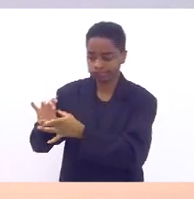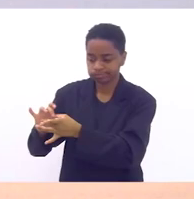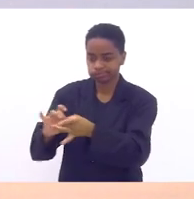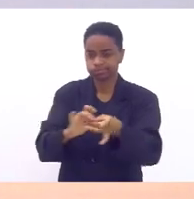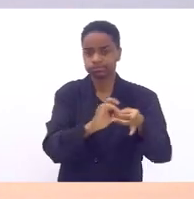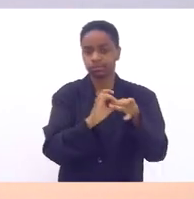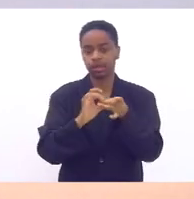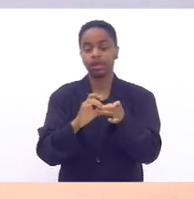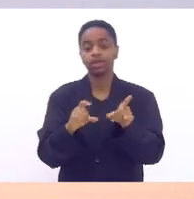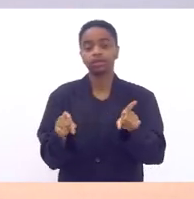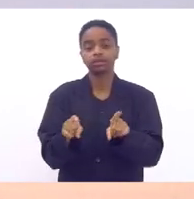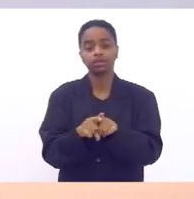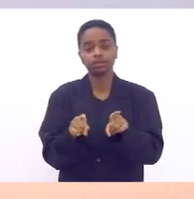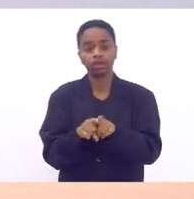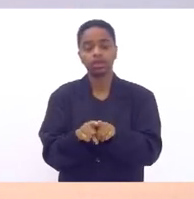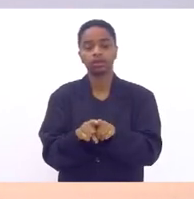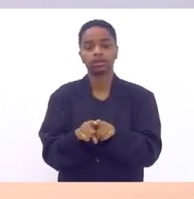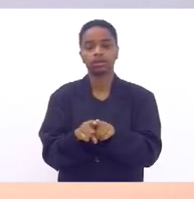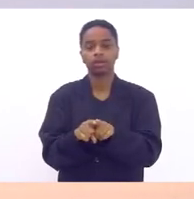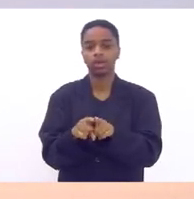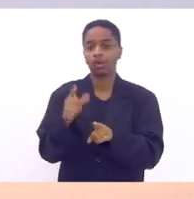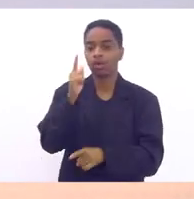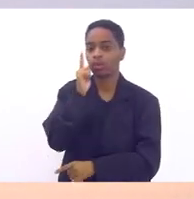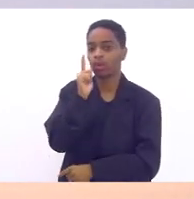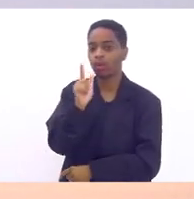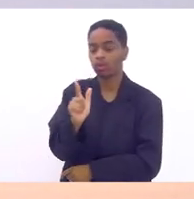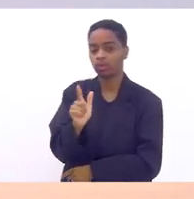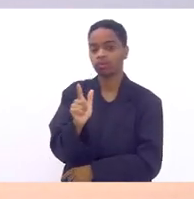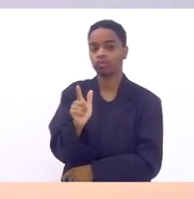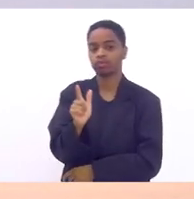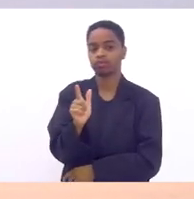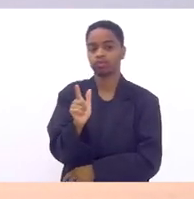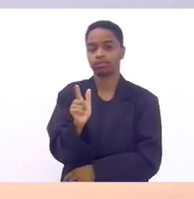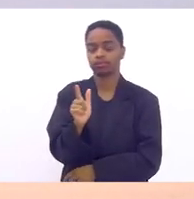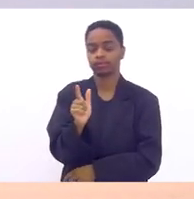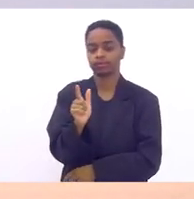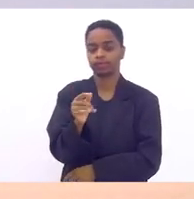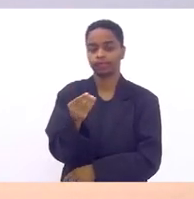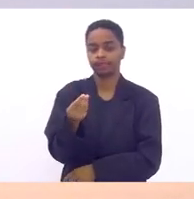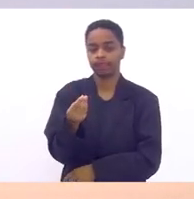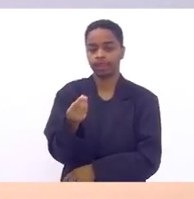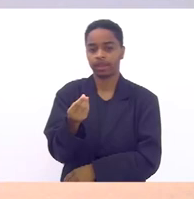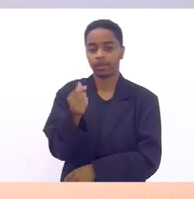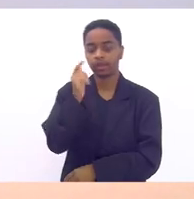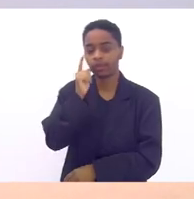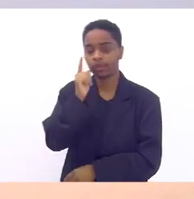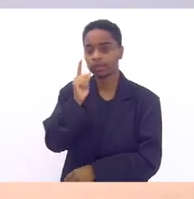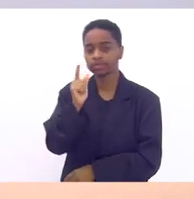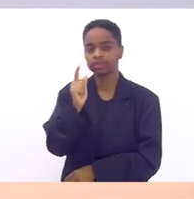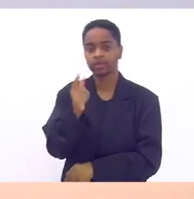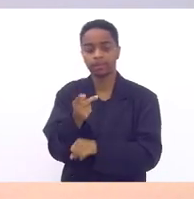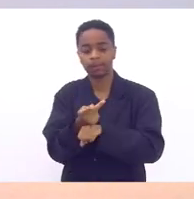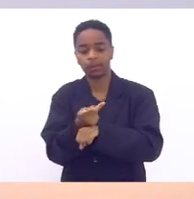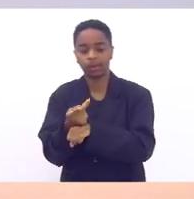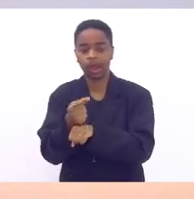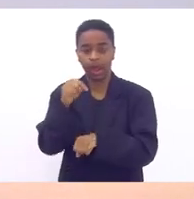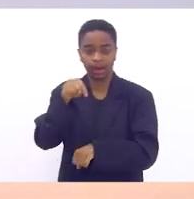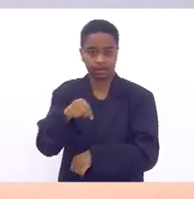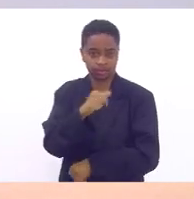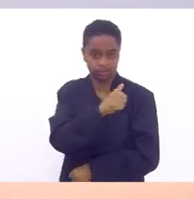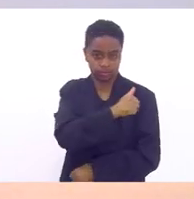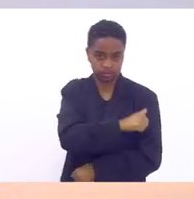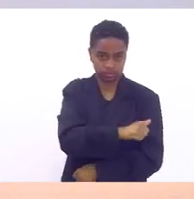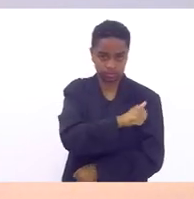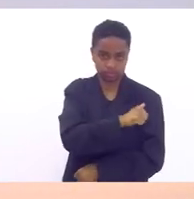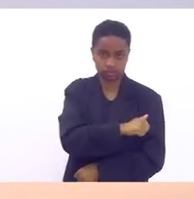mas que também tem o poder de trazer eh de buscar seja no estado do Rio de Janeiro